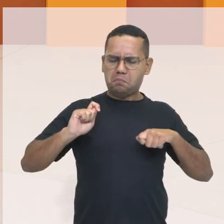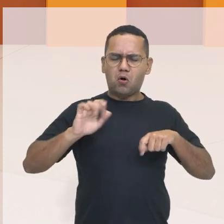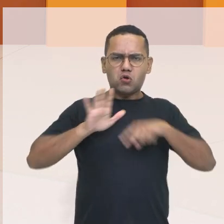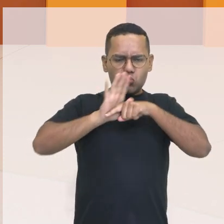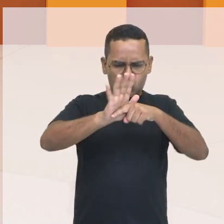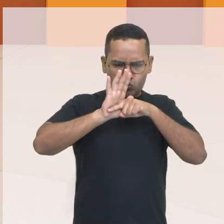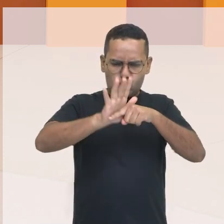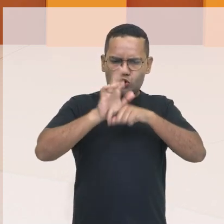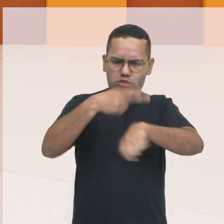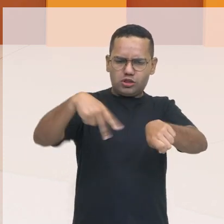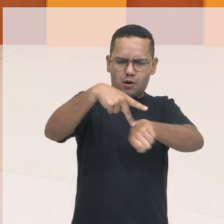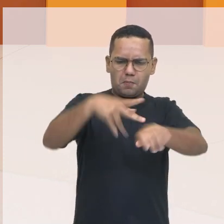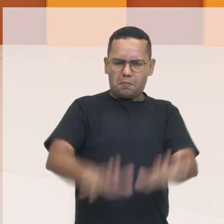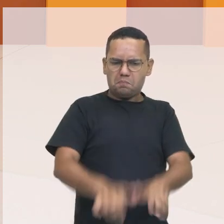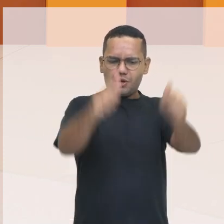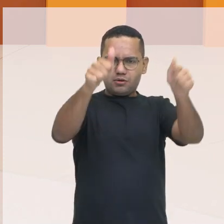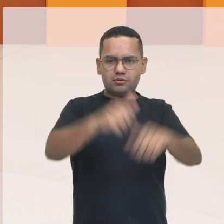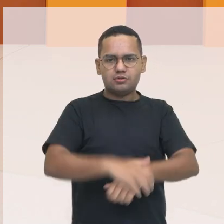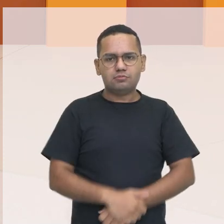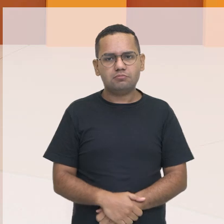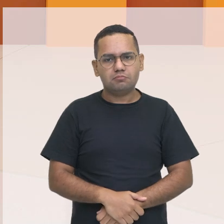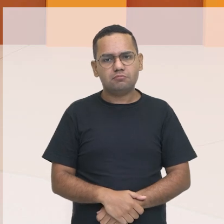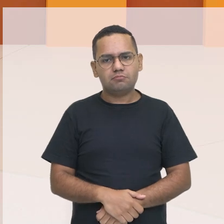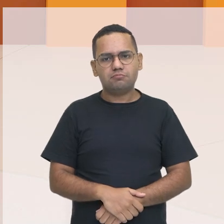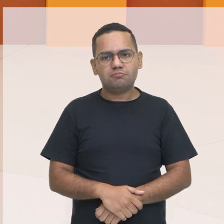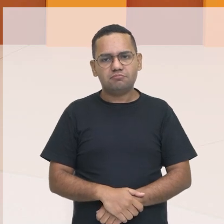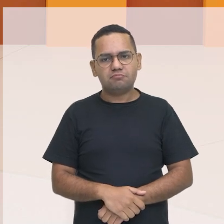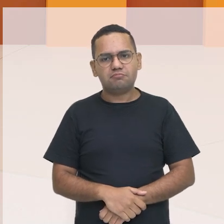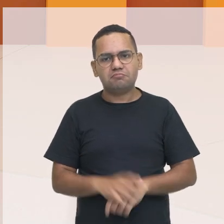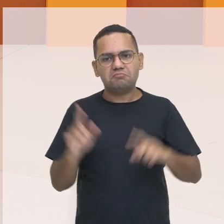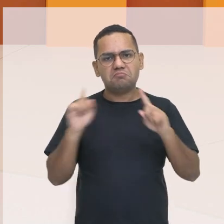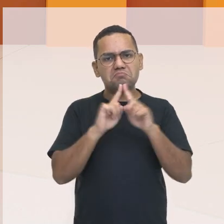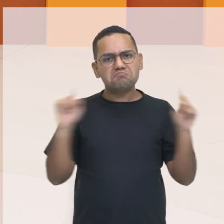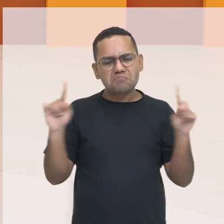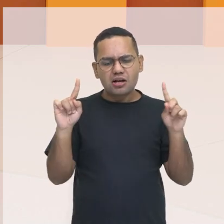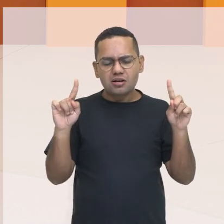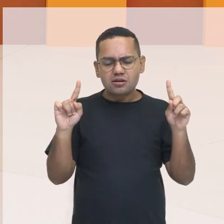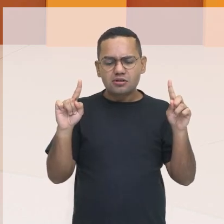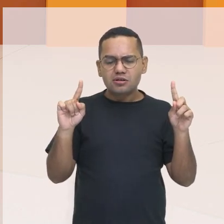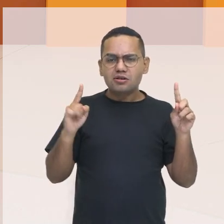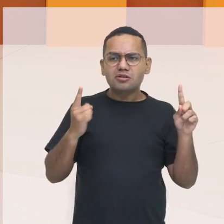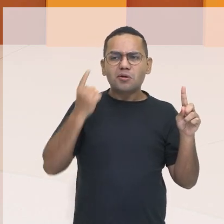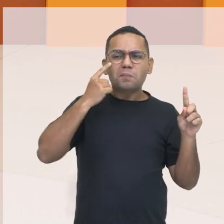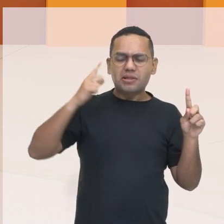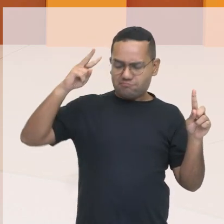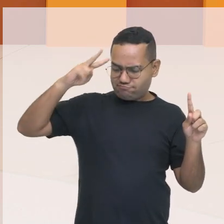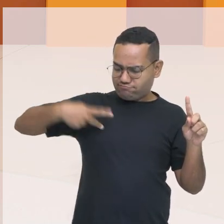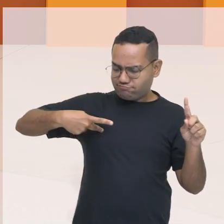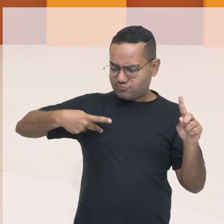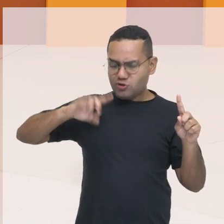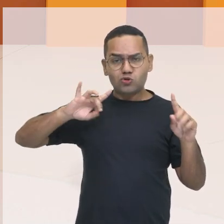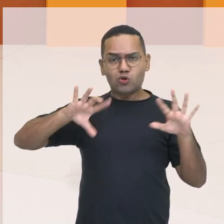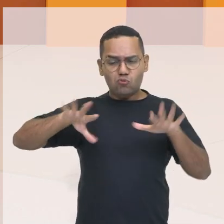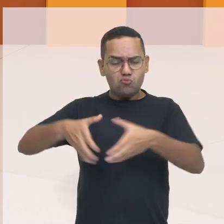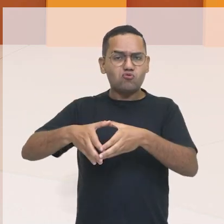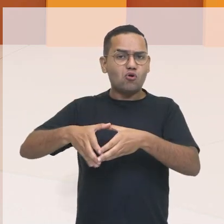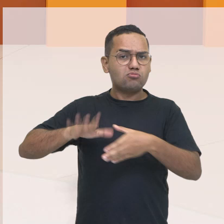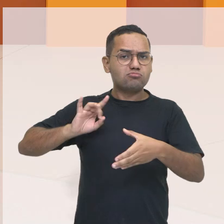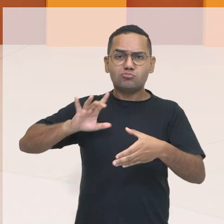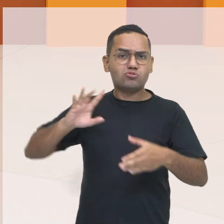salvar essa pátria agora. Mas, na verdade, está buscando salvar a si mesmo, salvar a seu grupo que está